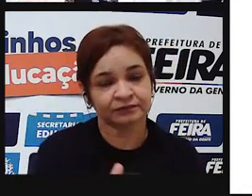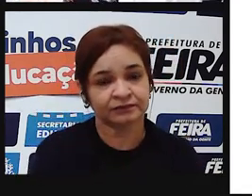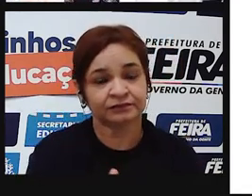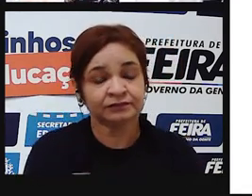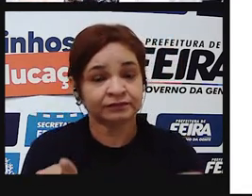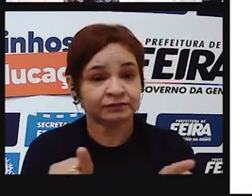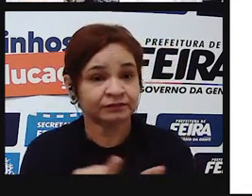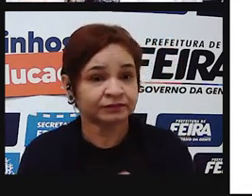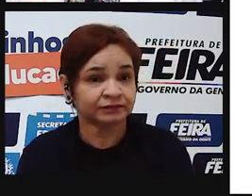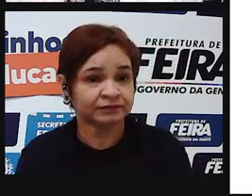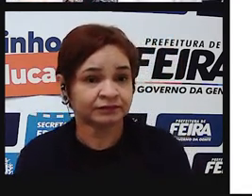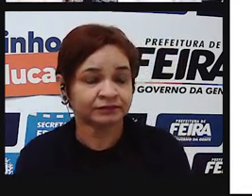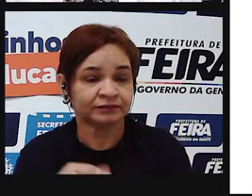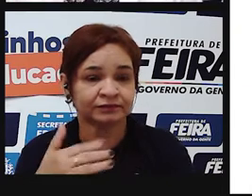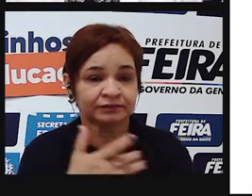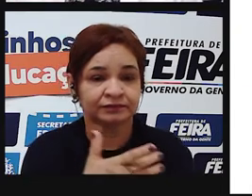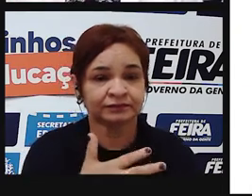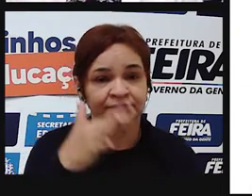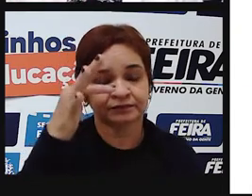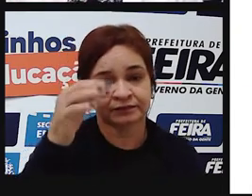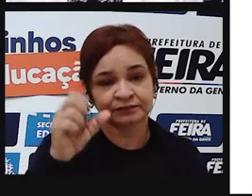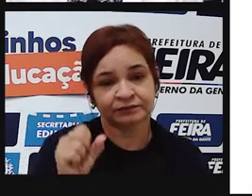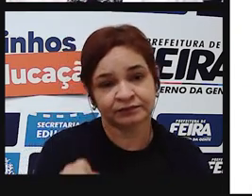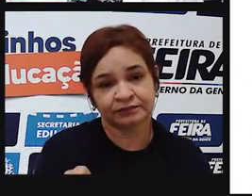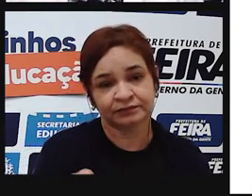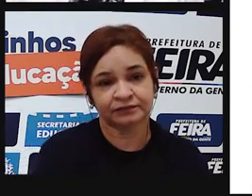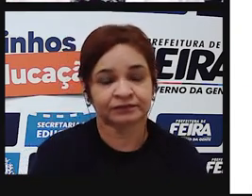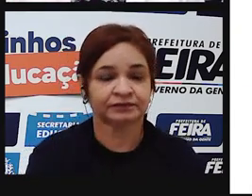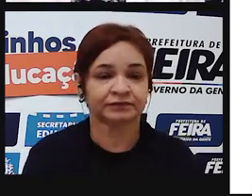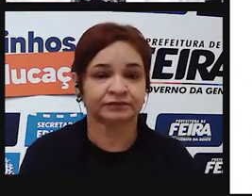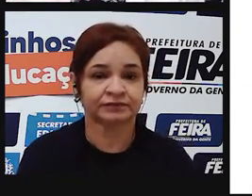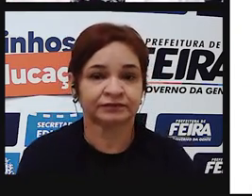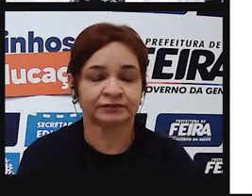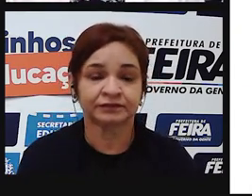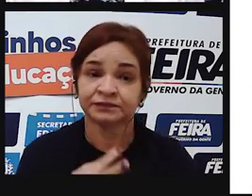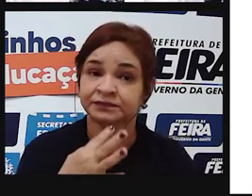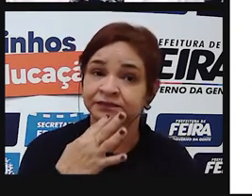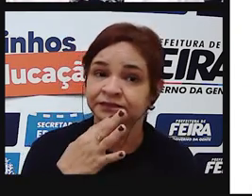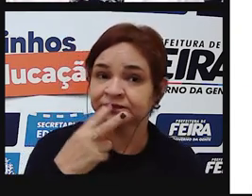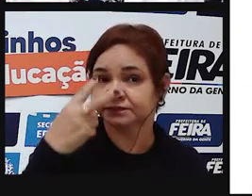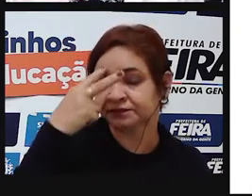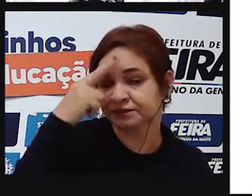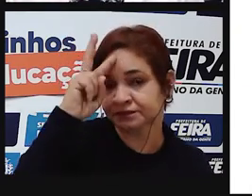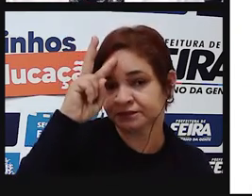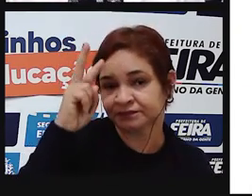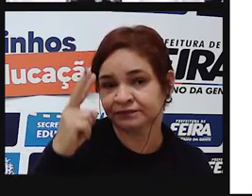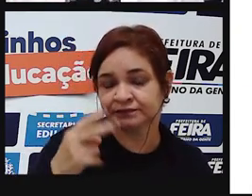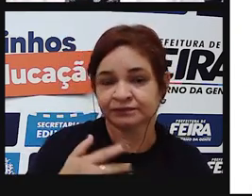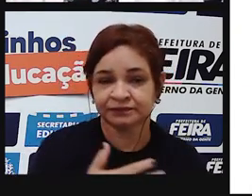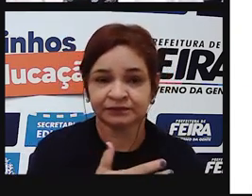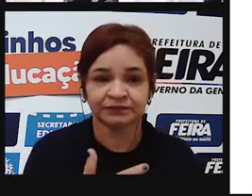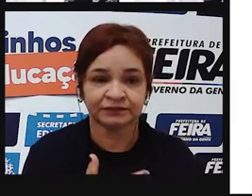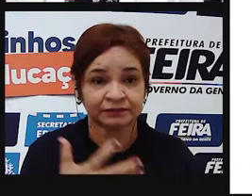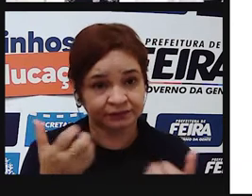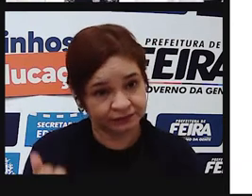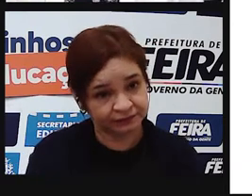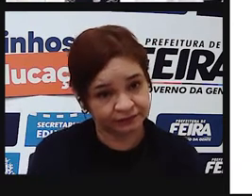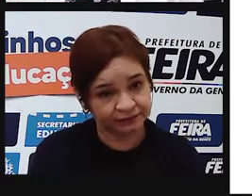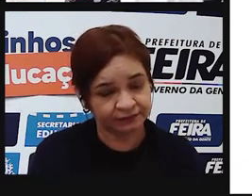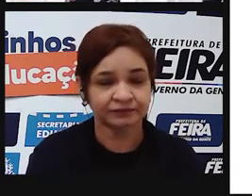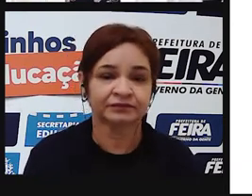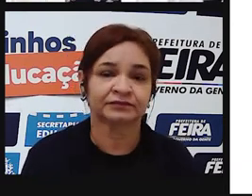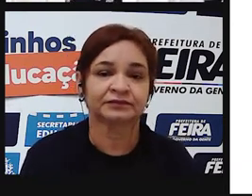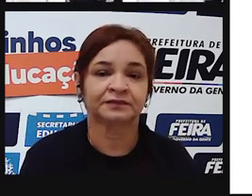falar um pouco sobre a cidade de Feira de Santana nessa época. Conhecer um pouco da história da nossa cidade. Vamos lá?